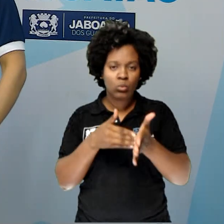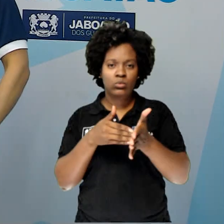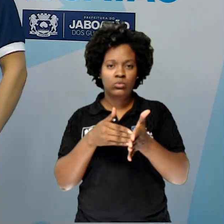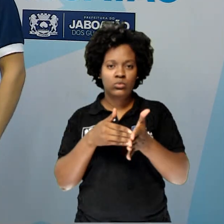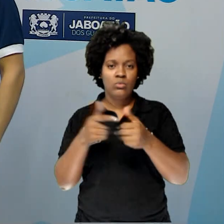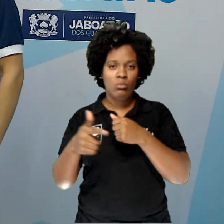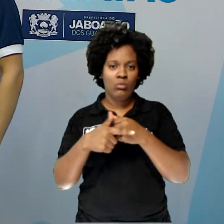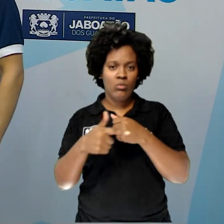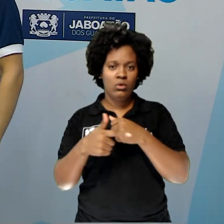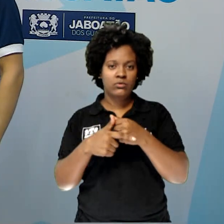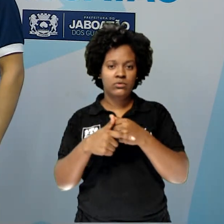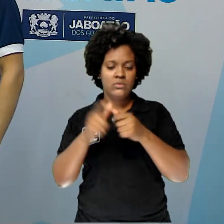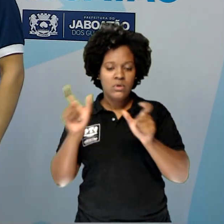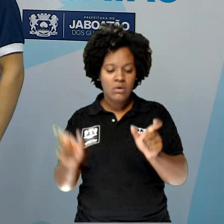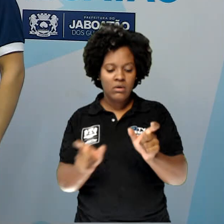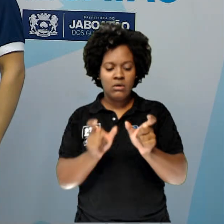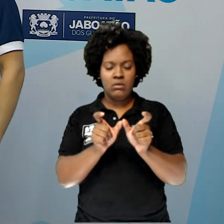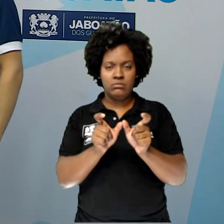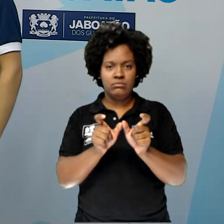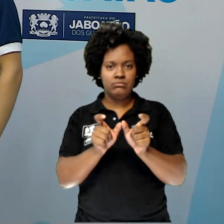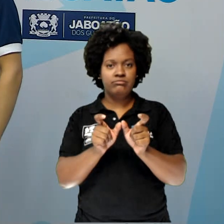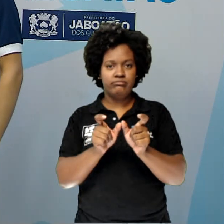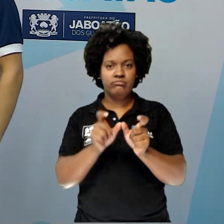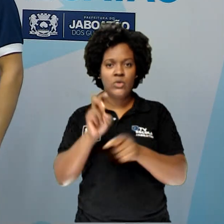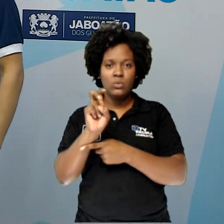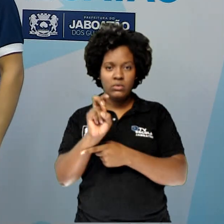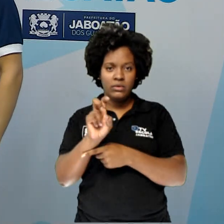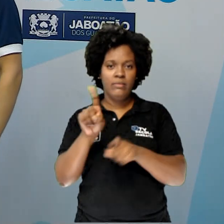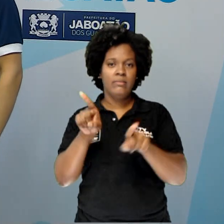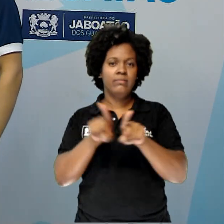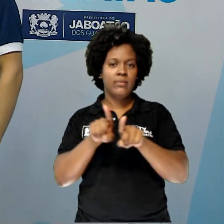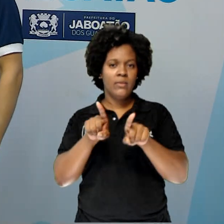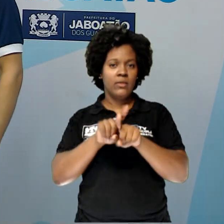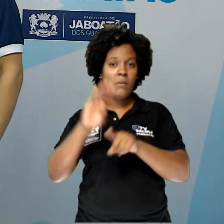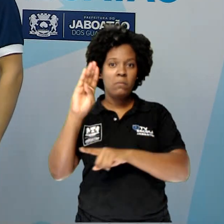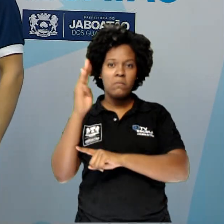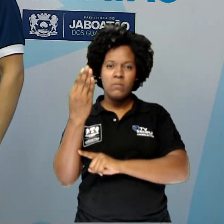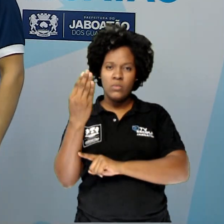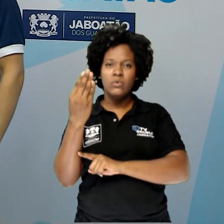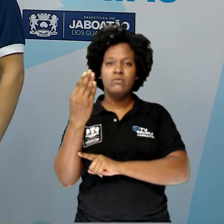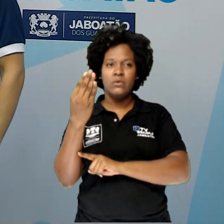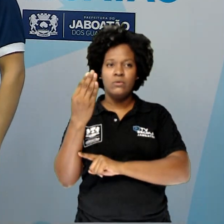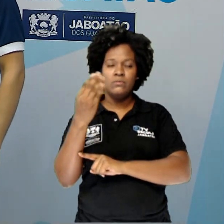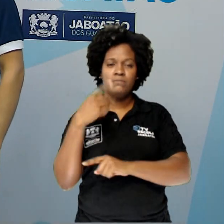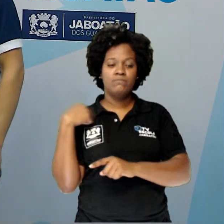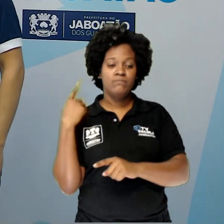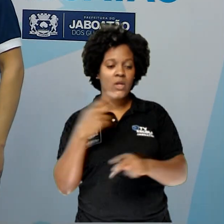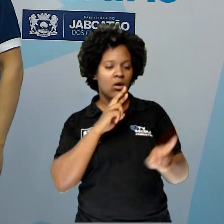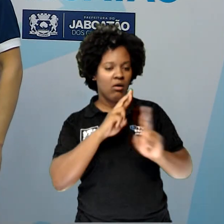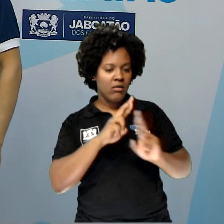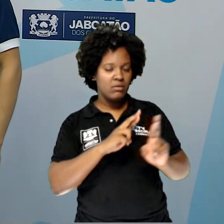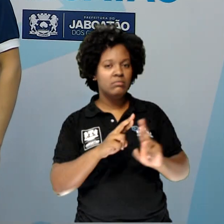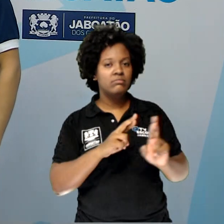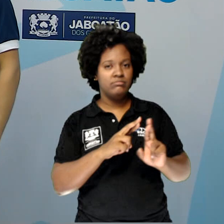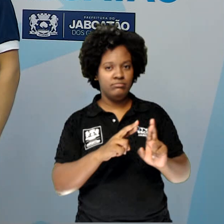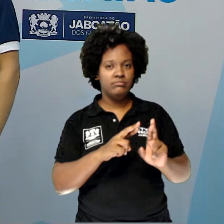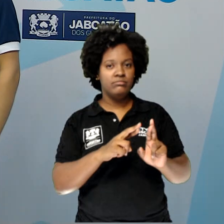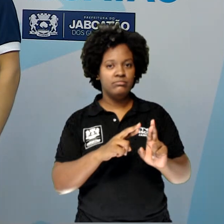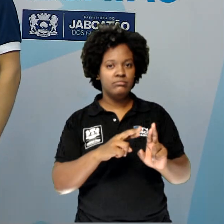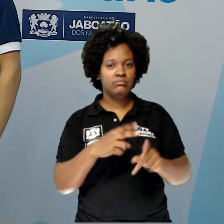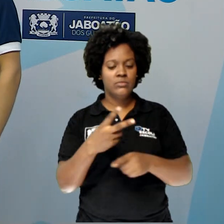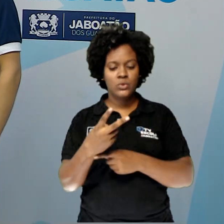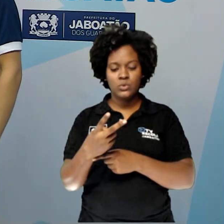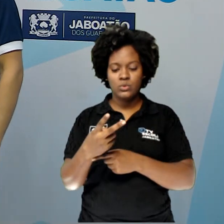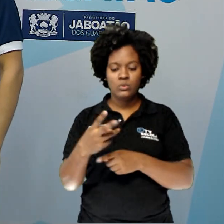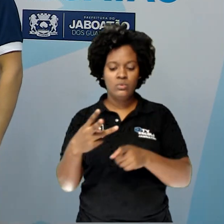de conjunção integrante. Portanto, esse item 5 também é falso. E aí ficamos com a nossa resposta, então seriam os itens 2